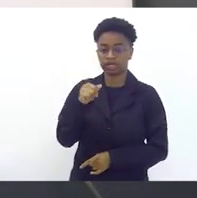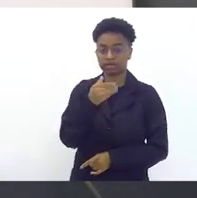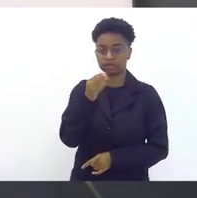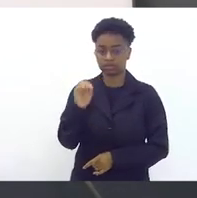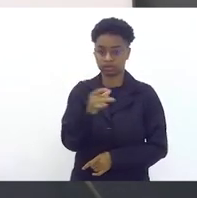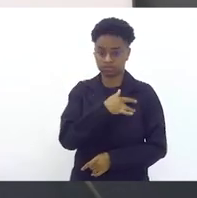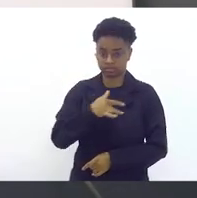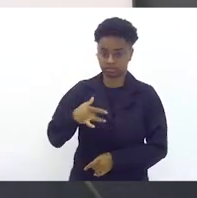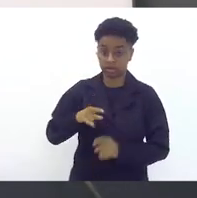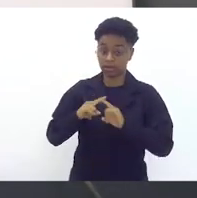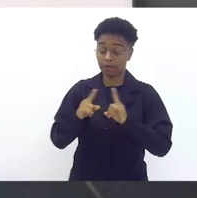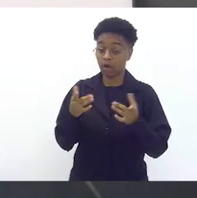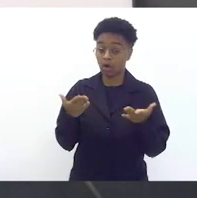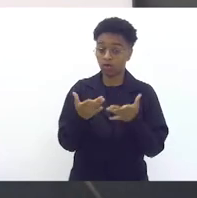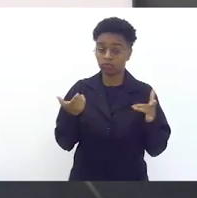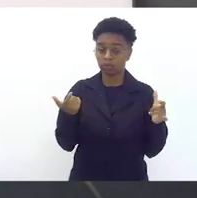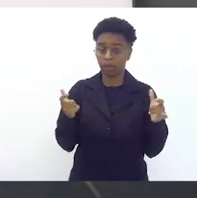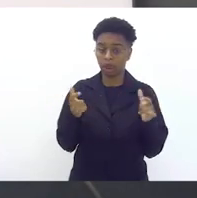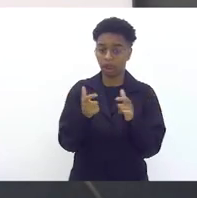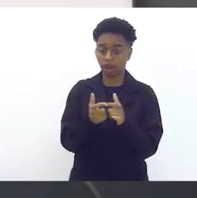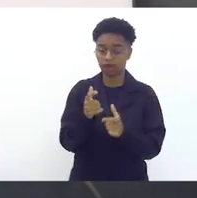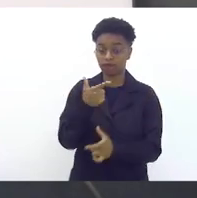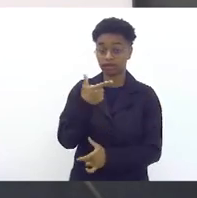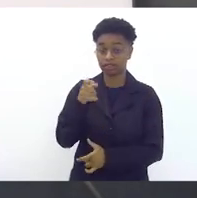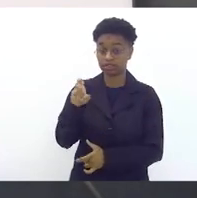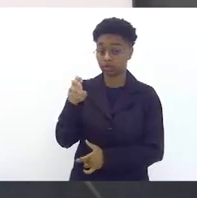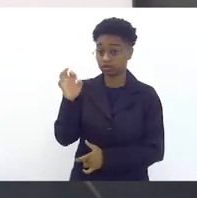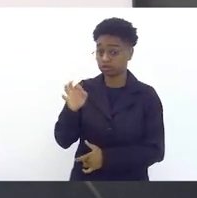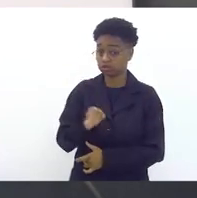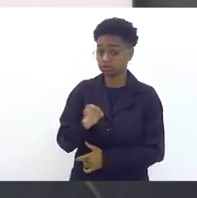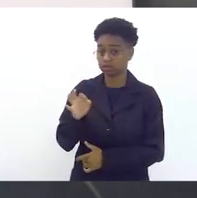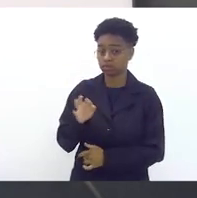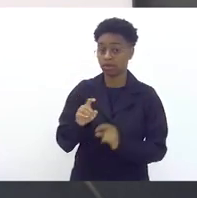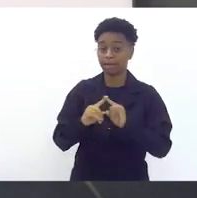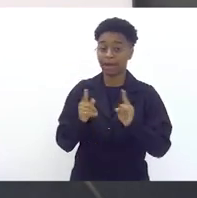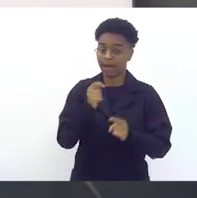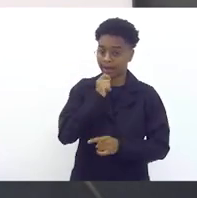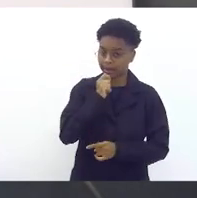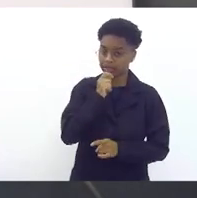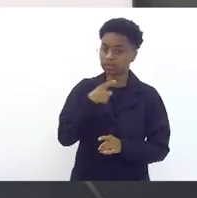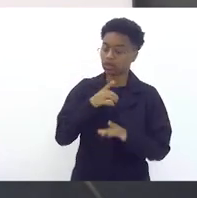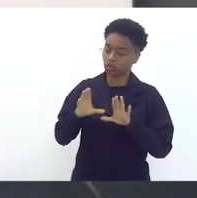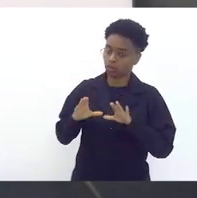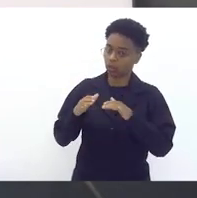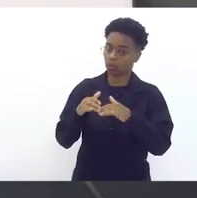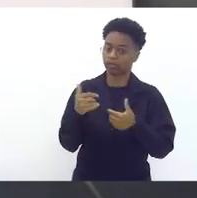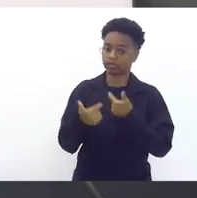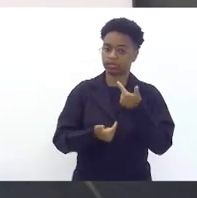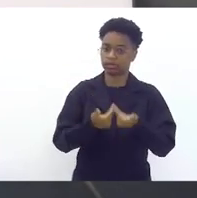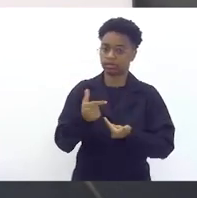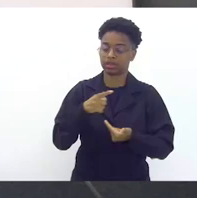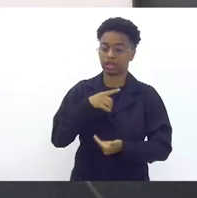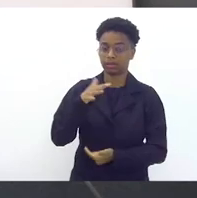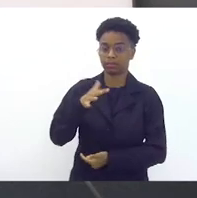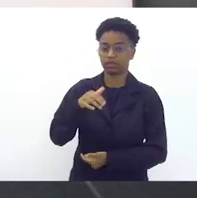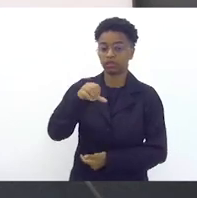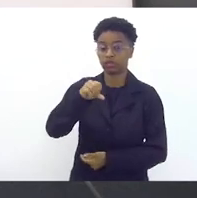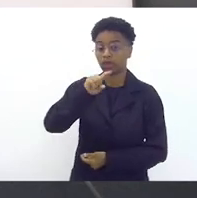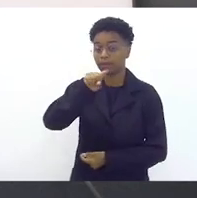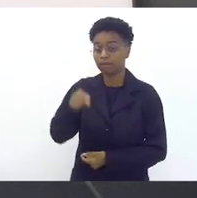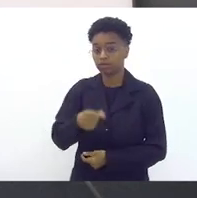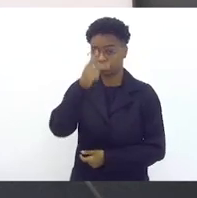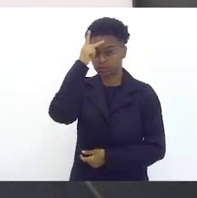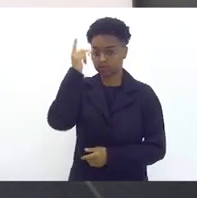esse efetivo reduziu-se para 25%, mas ainda somos uma massa de trabalhadores, da ordem de 9 mil pessoas na